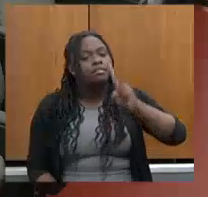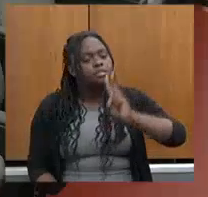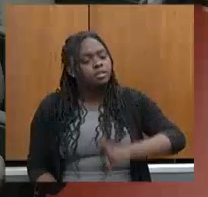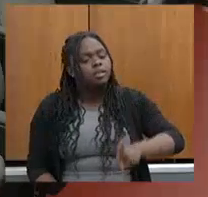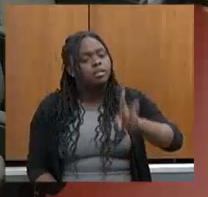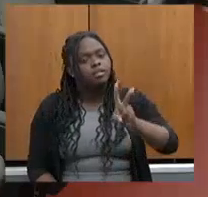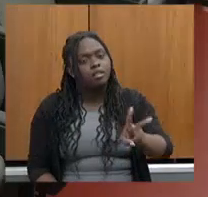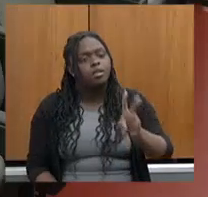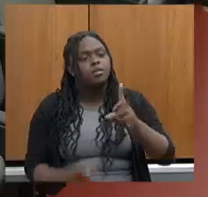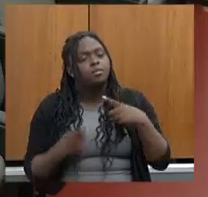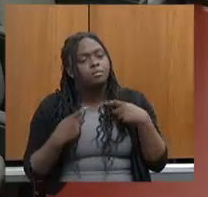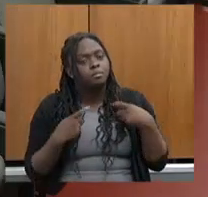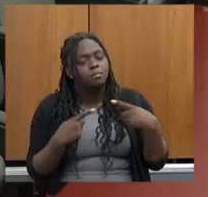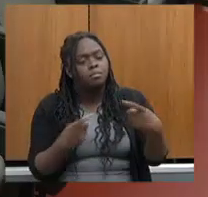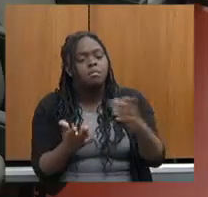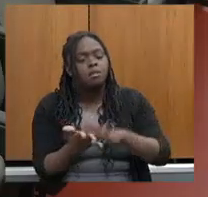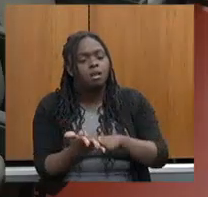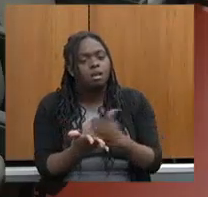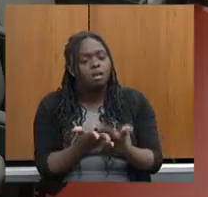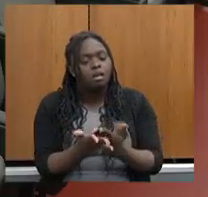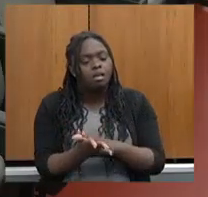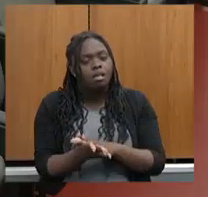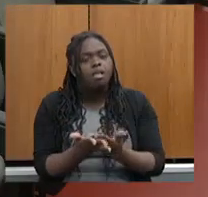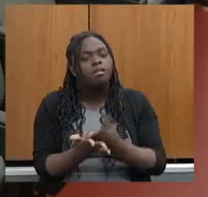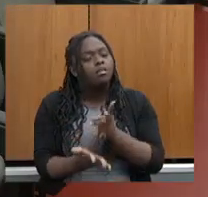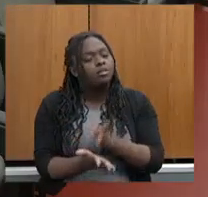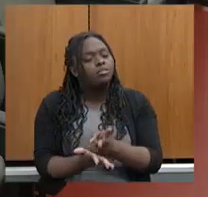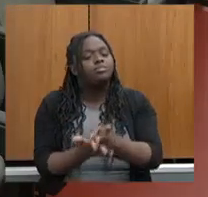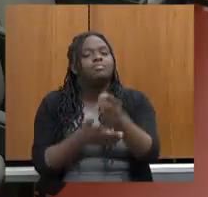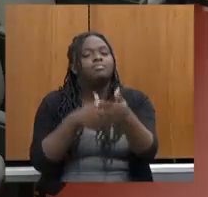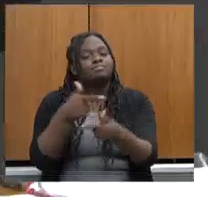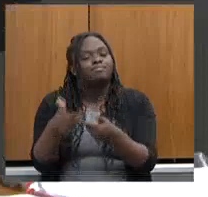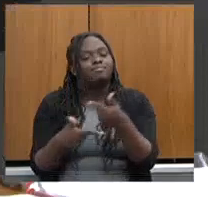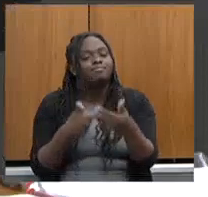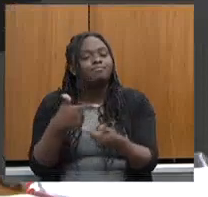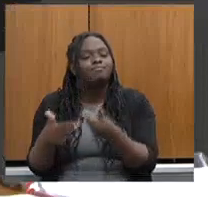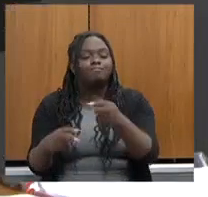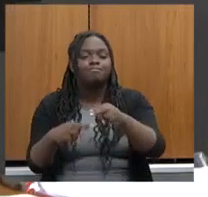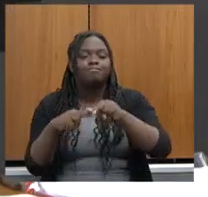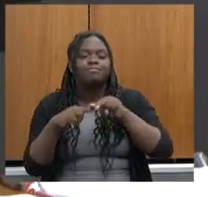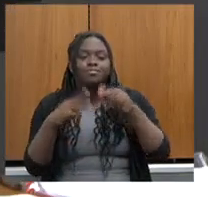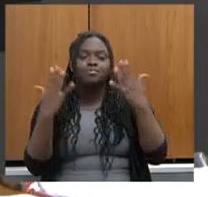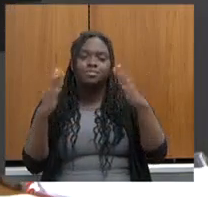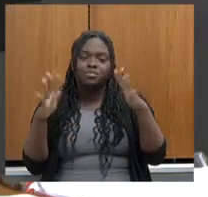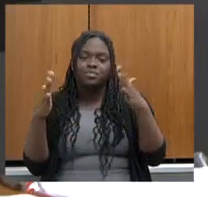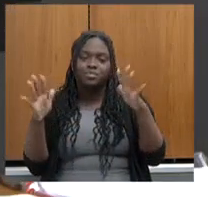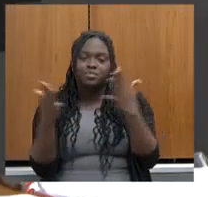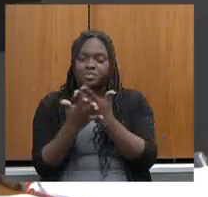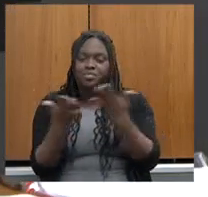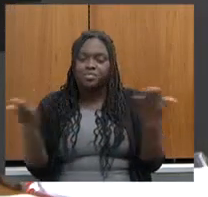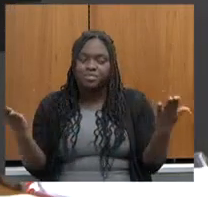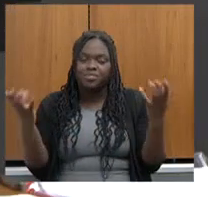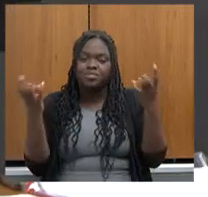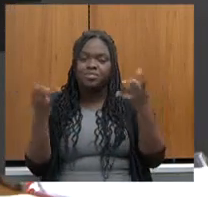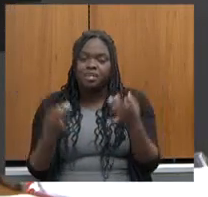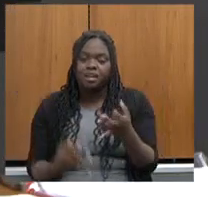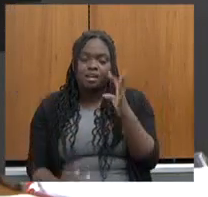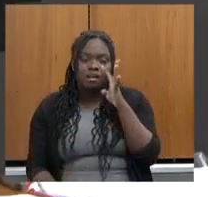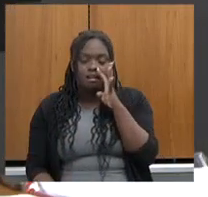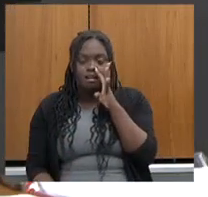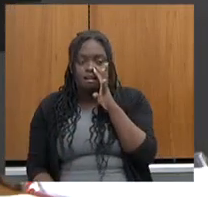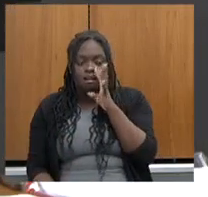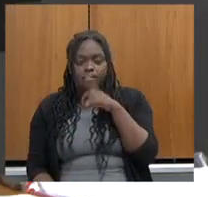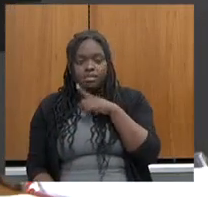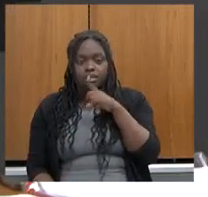encharcados na guerra e vocês continuam trabalhando Então queria era parabenizar dizer da admiração né que eu tenho